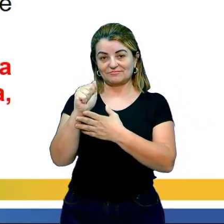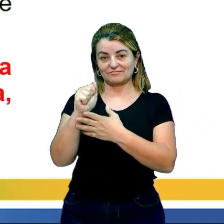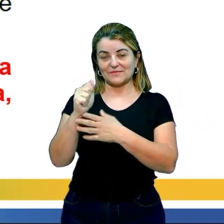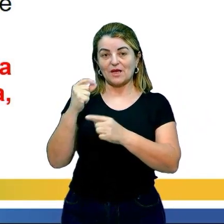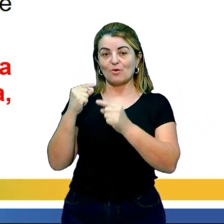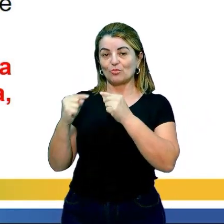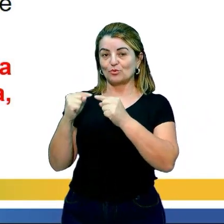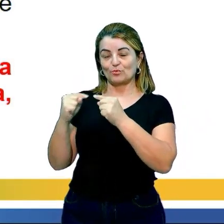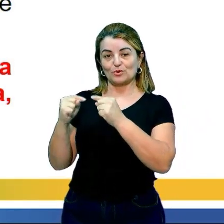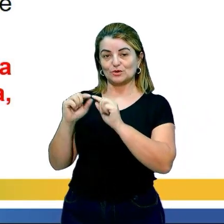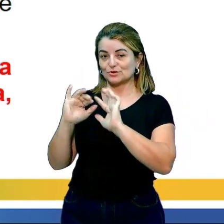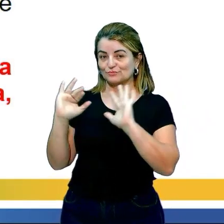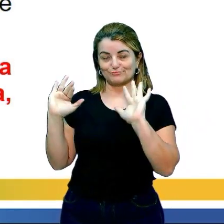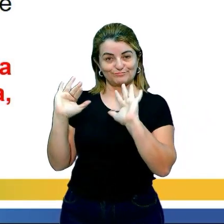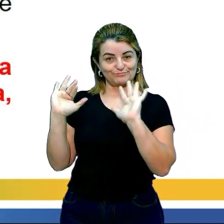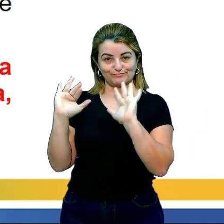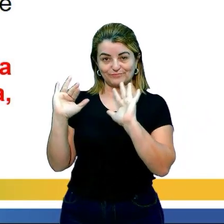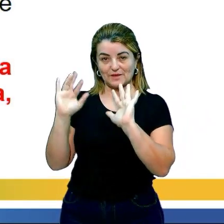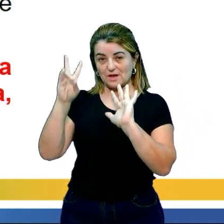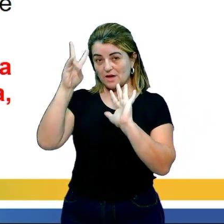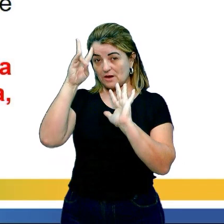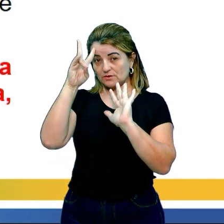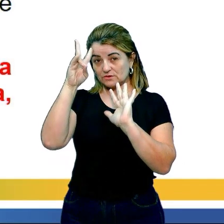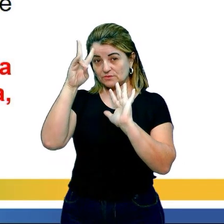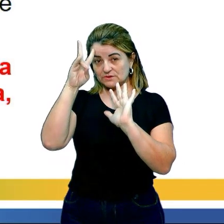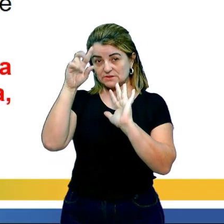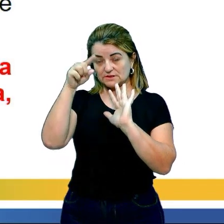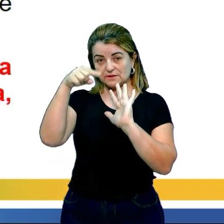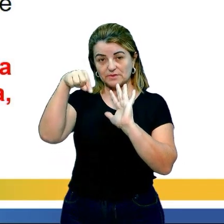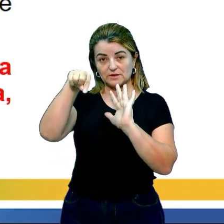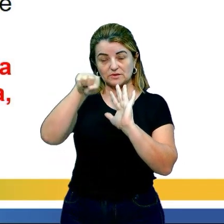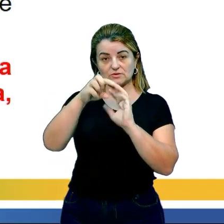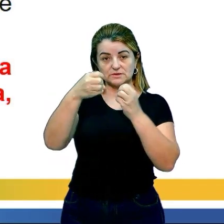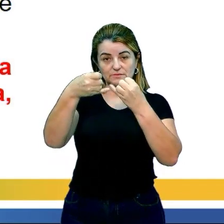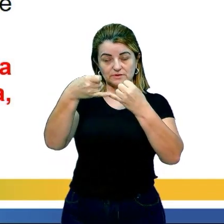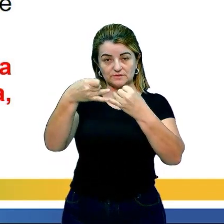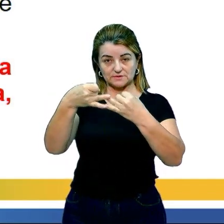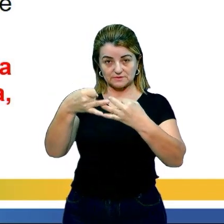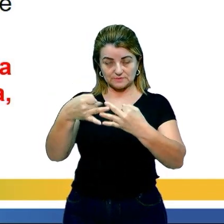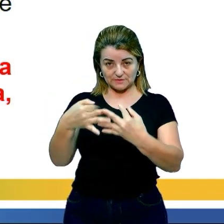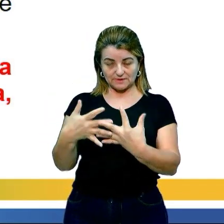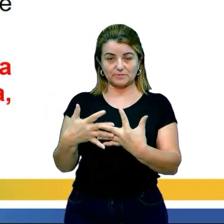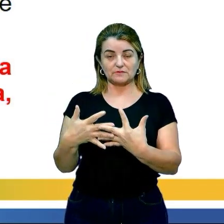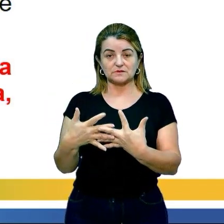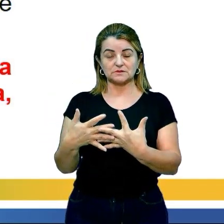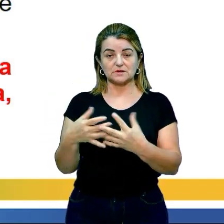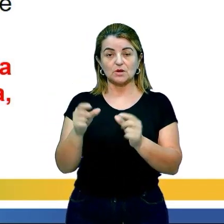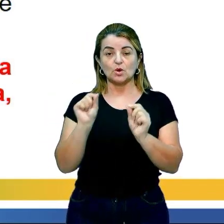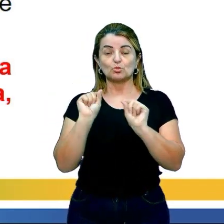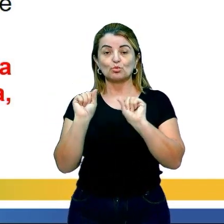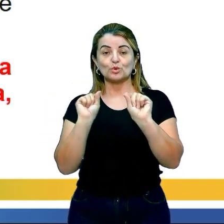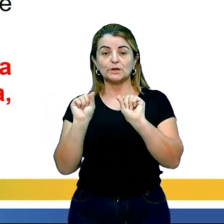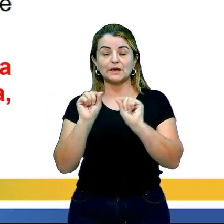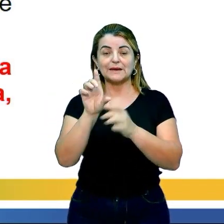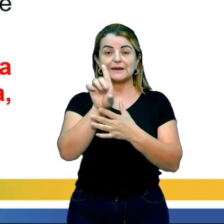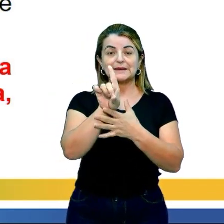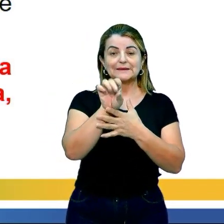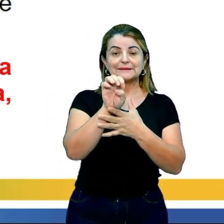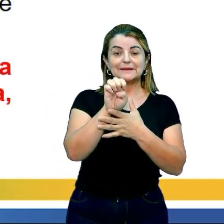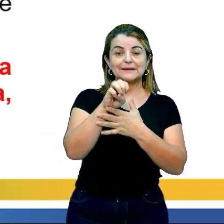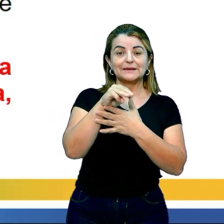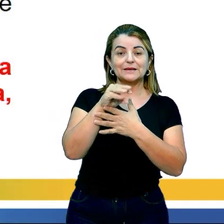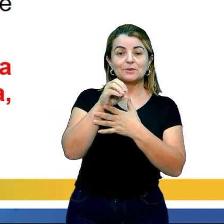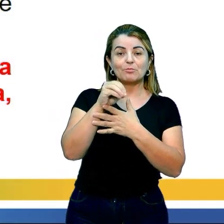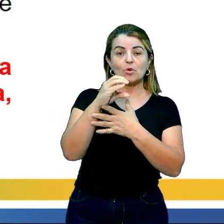políticos né É só vocês lembrarem do que eu falei para vocês que eu dei ênfase na nossa aula sobre o conceito de democracia